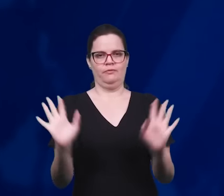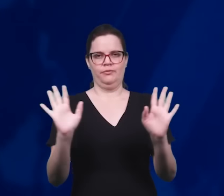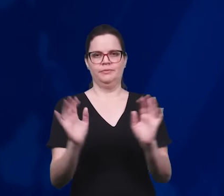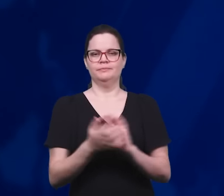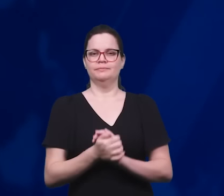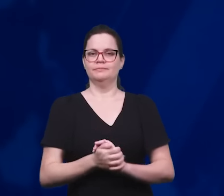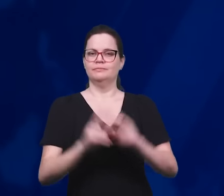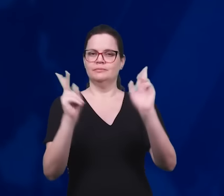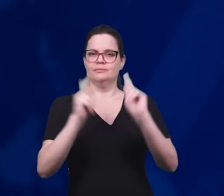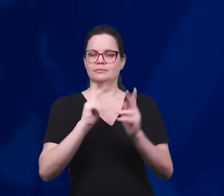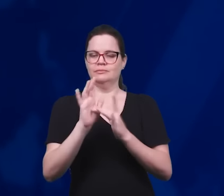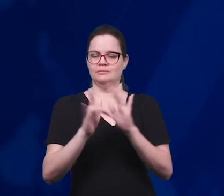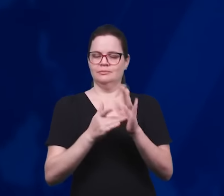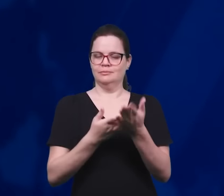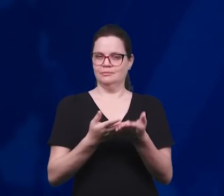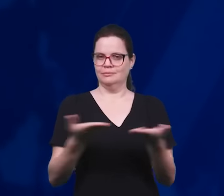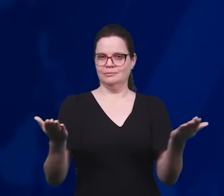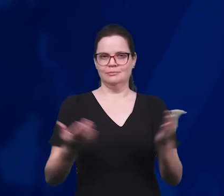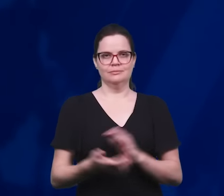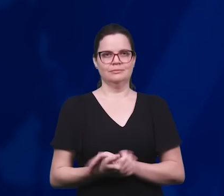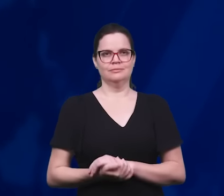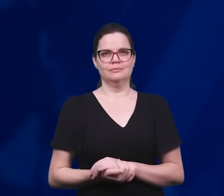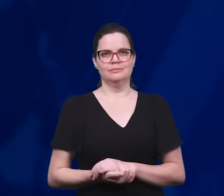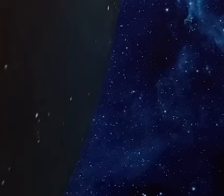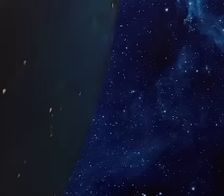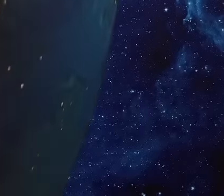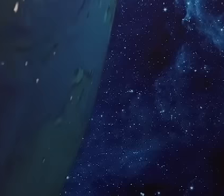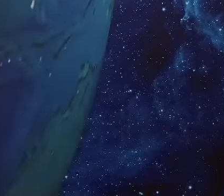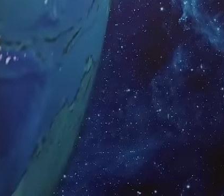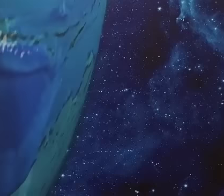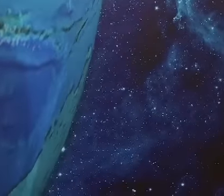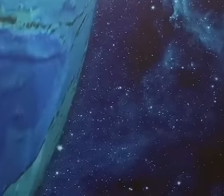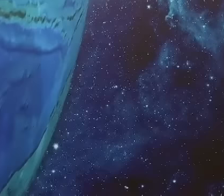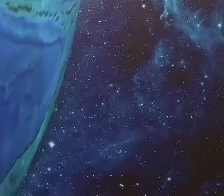e desejamos a todos a paz do Senhor Jesus.